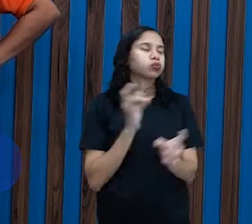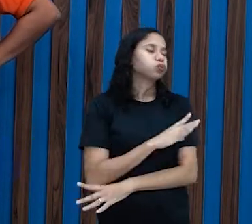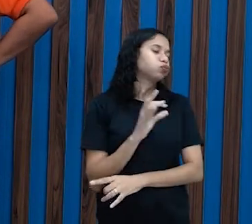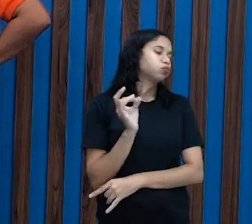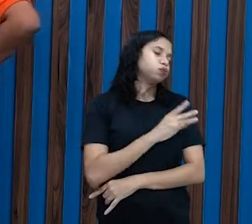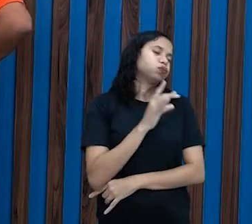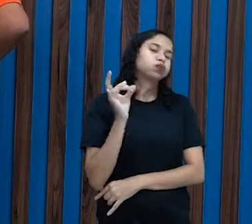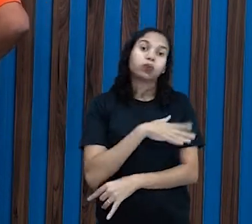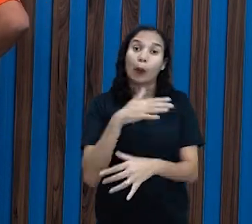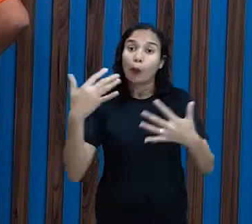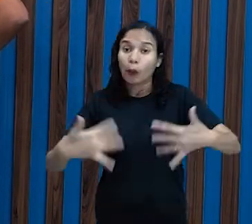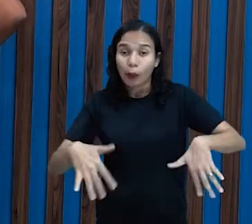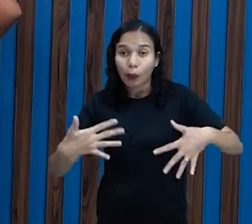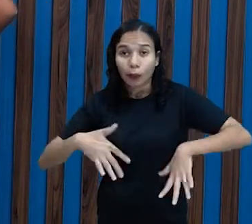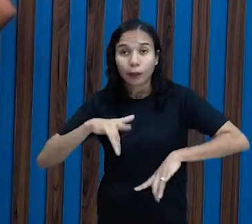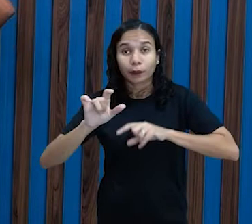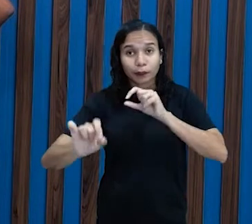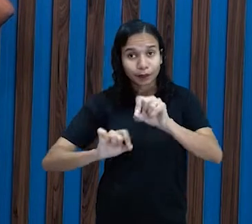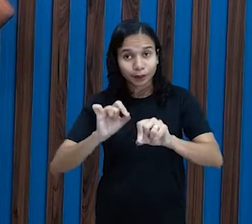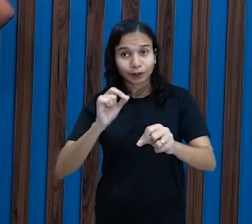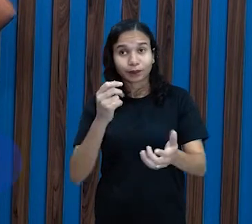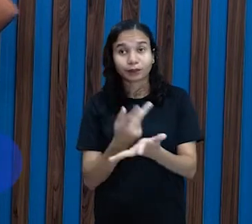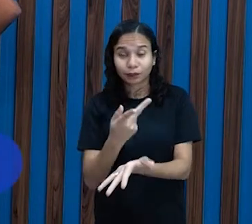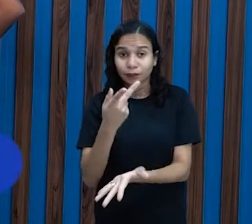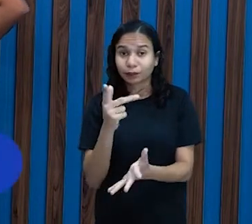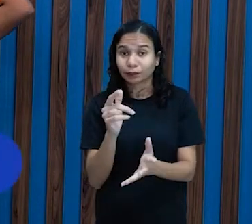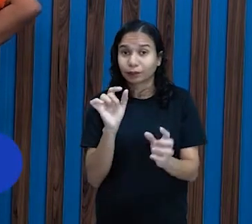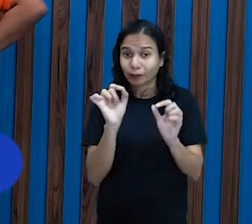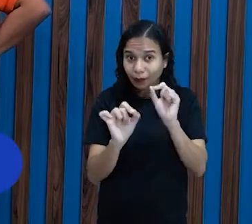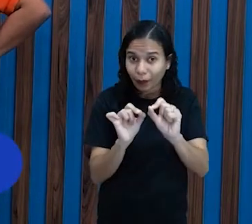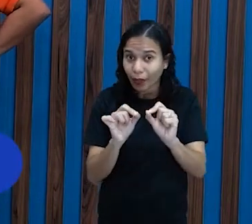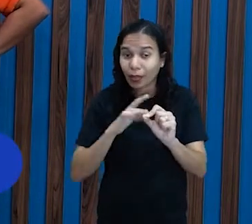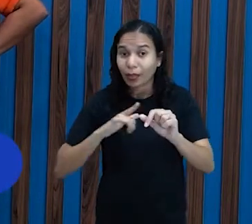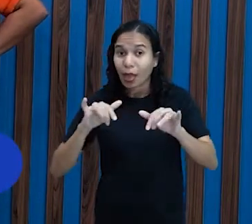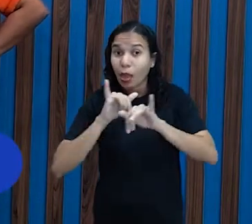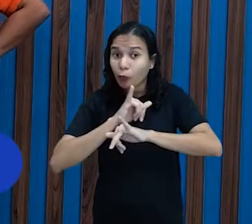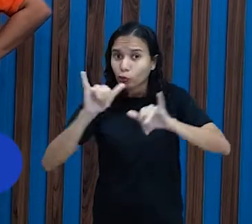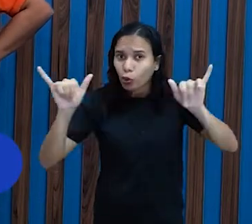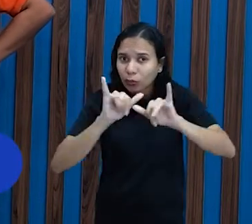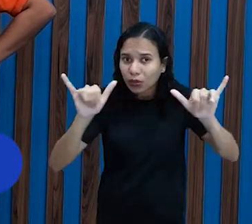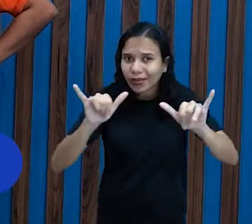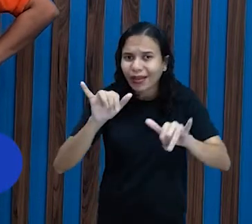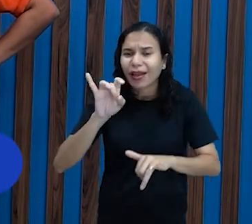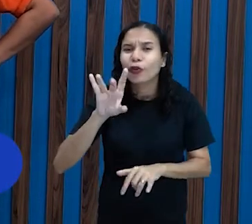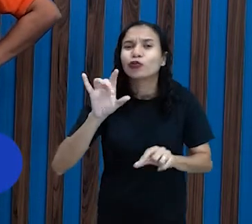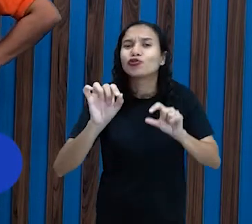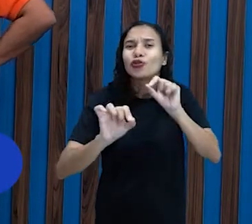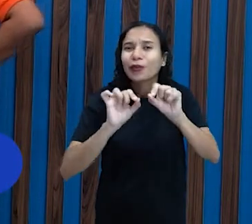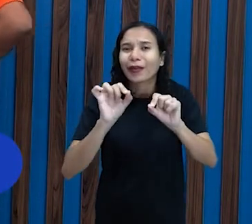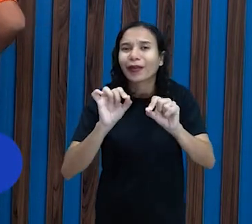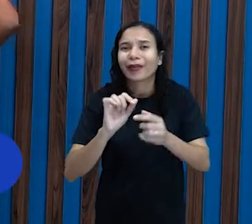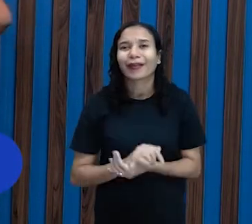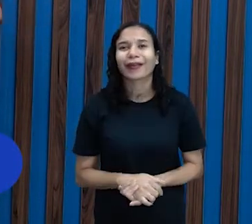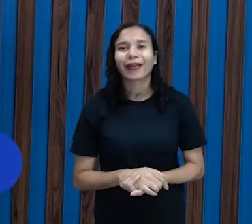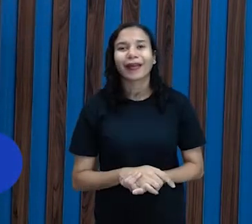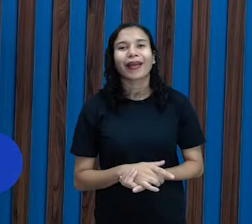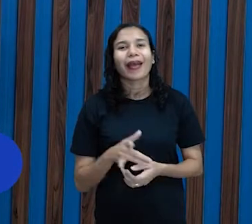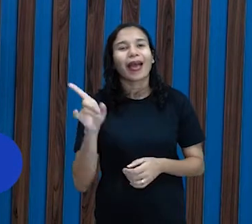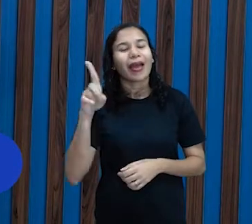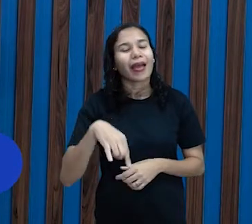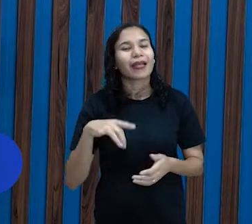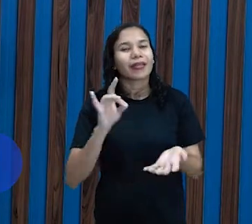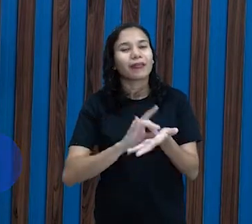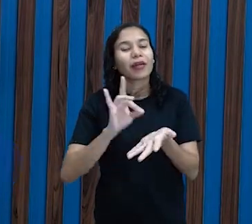generalizado. E aí acontece que a notícia era somente o quê? Uma